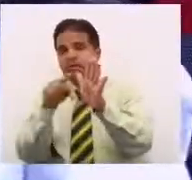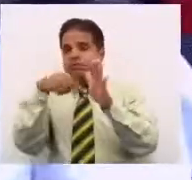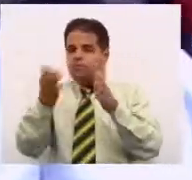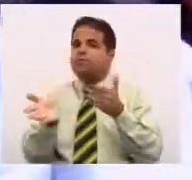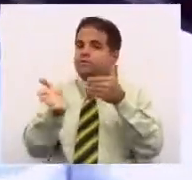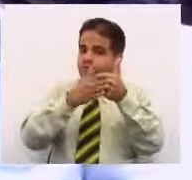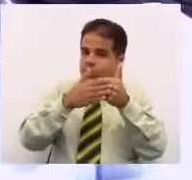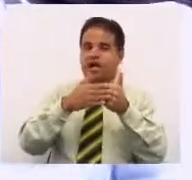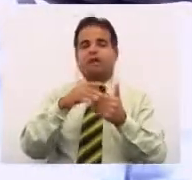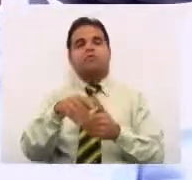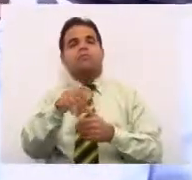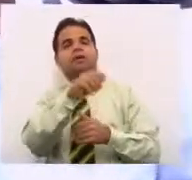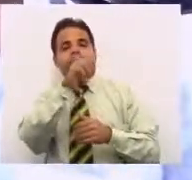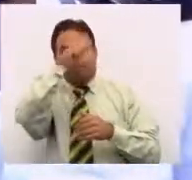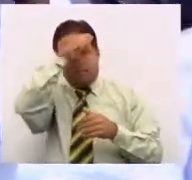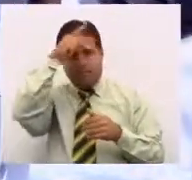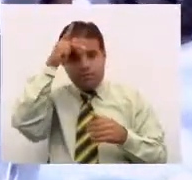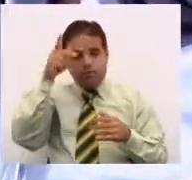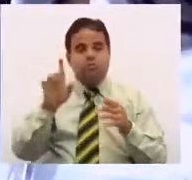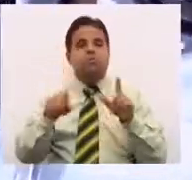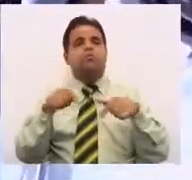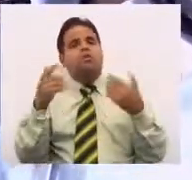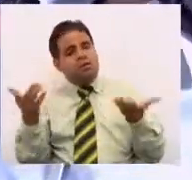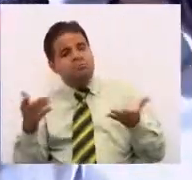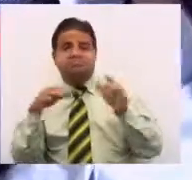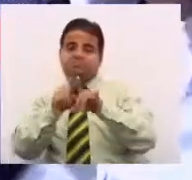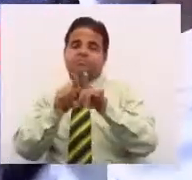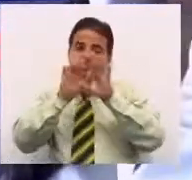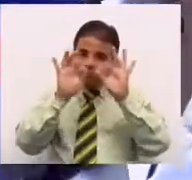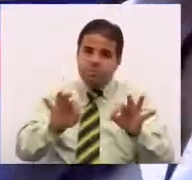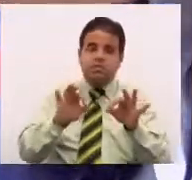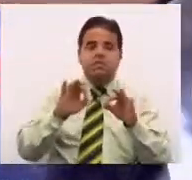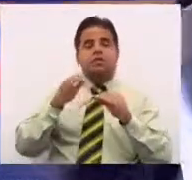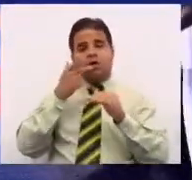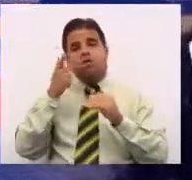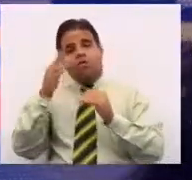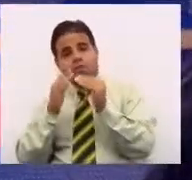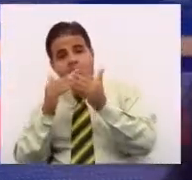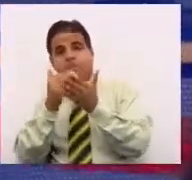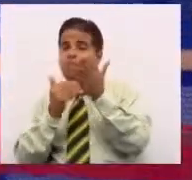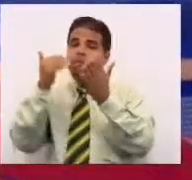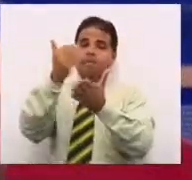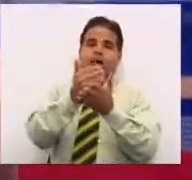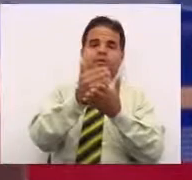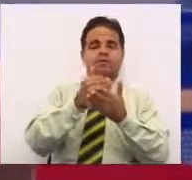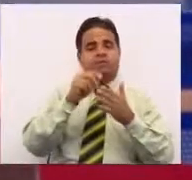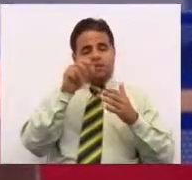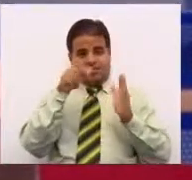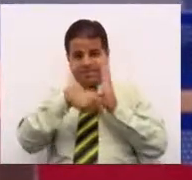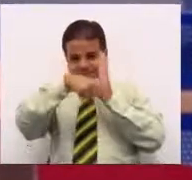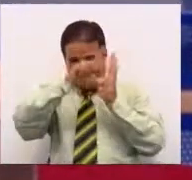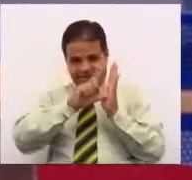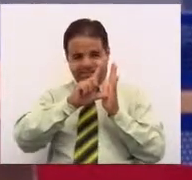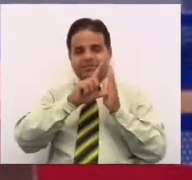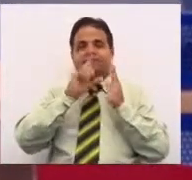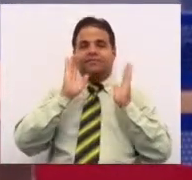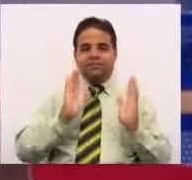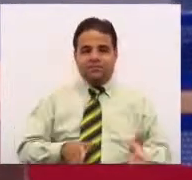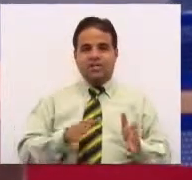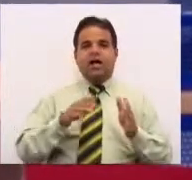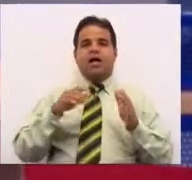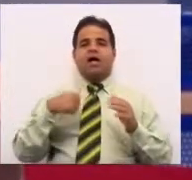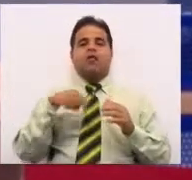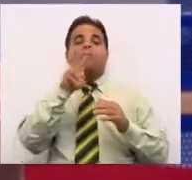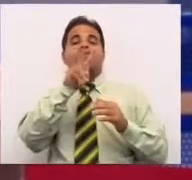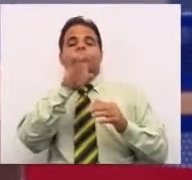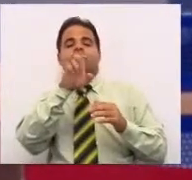pela prefeitura, é isso? Com certeza. E eu também eu vou além, mesmo antes de estar como